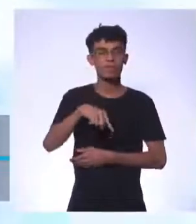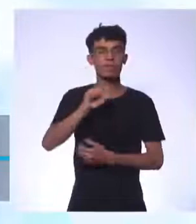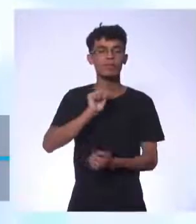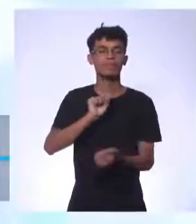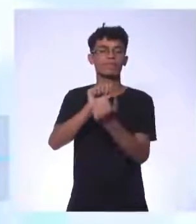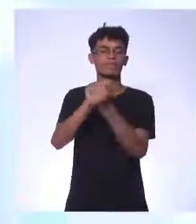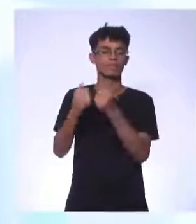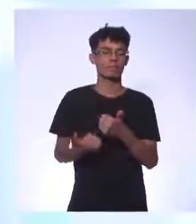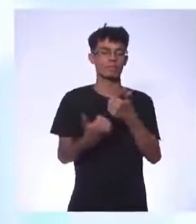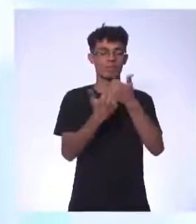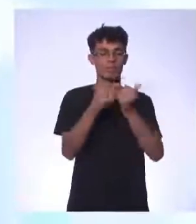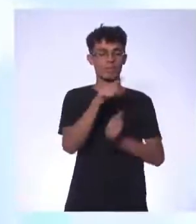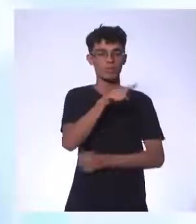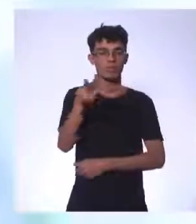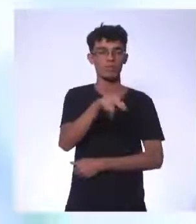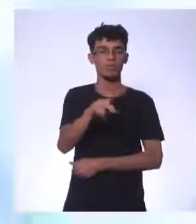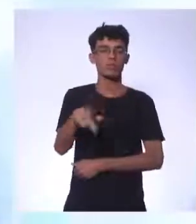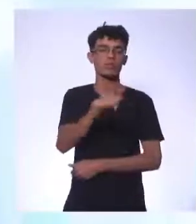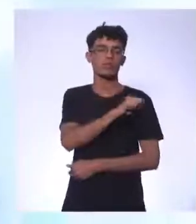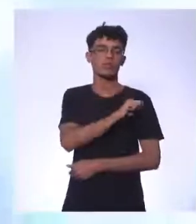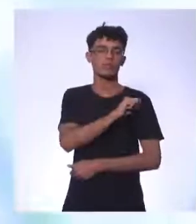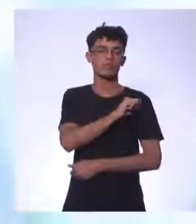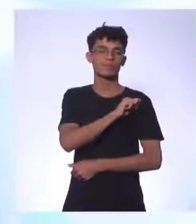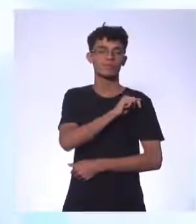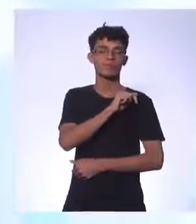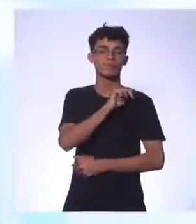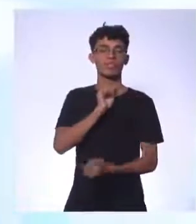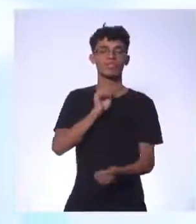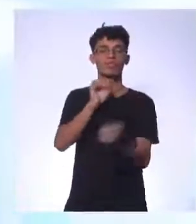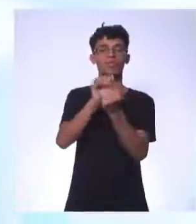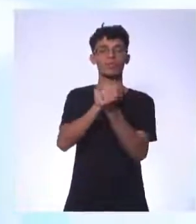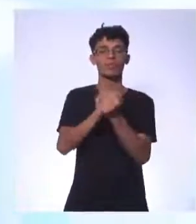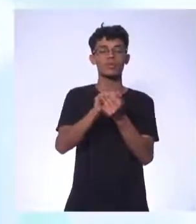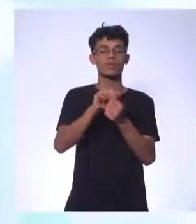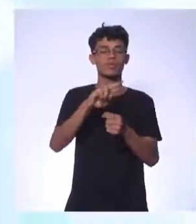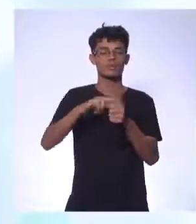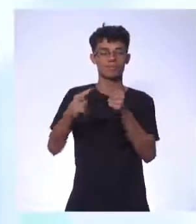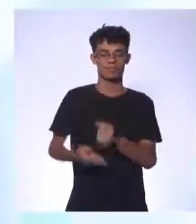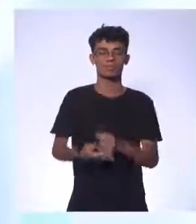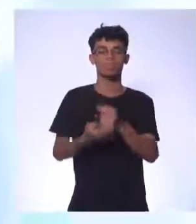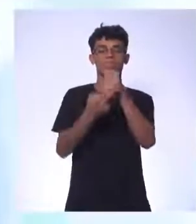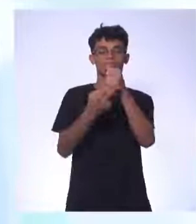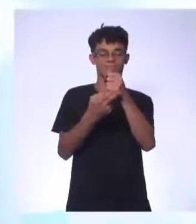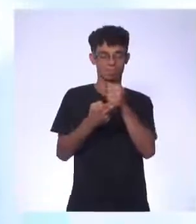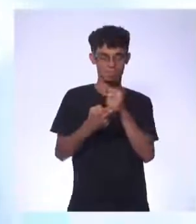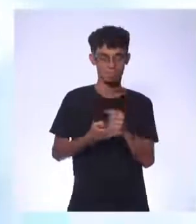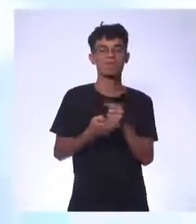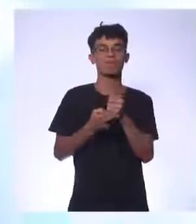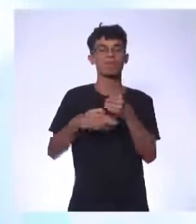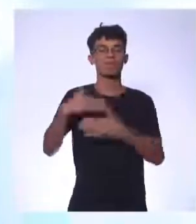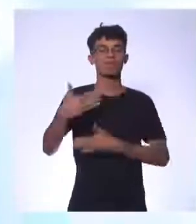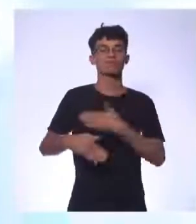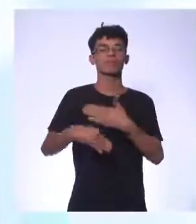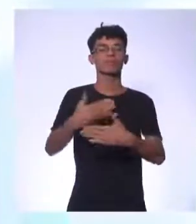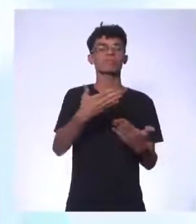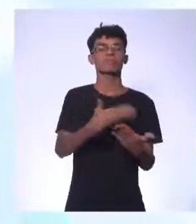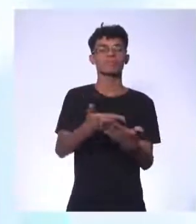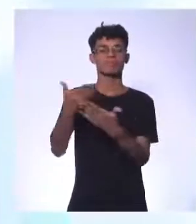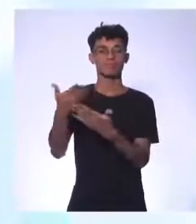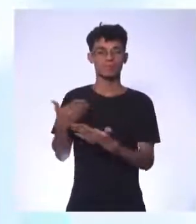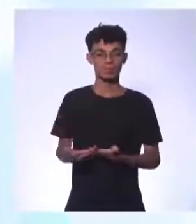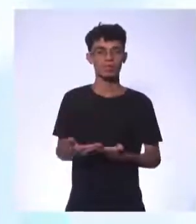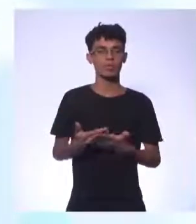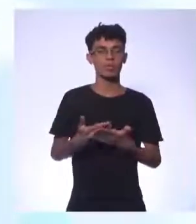você, estudante, e você, professor, que está aí trabalhando nessa recuperação intensiva, para prosseguir com seus estudos na